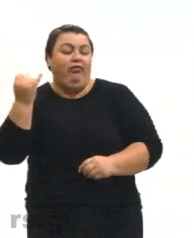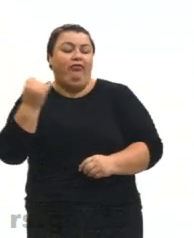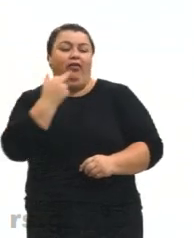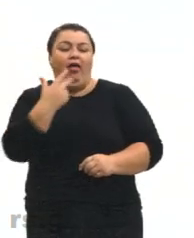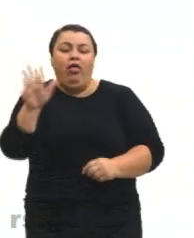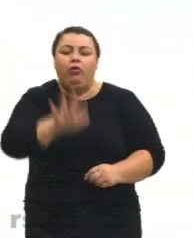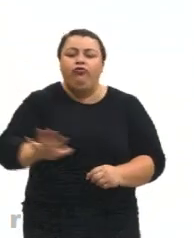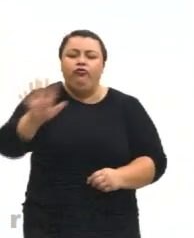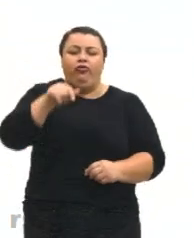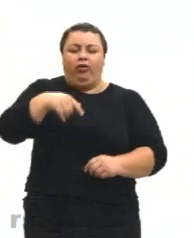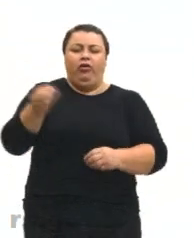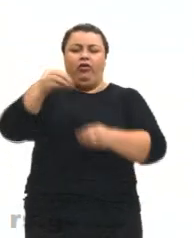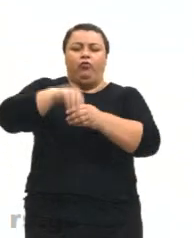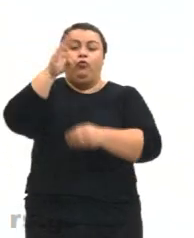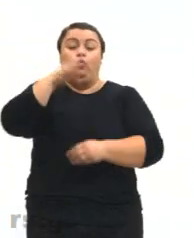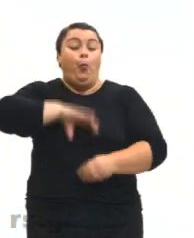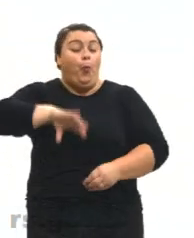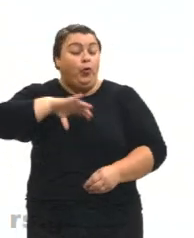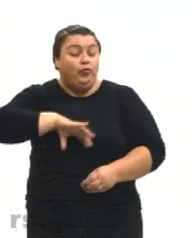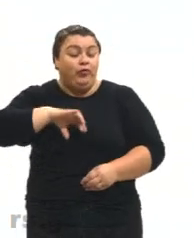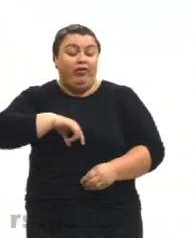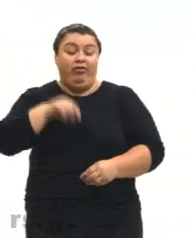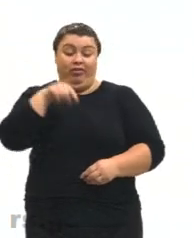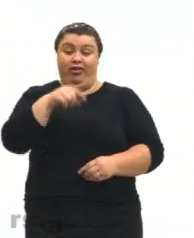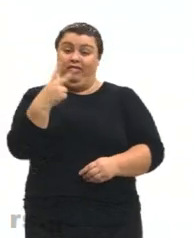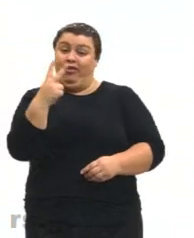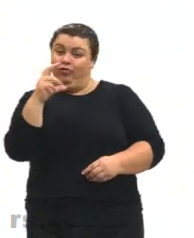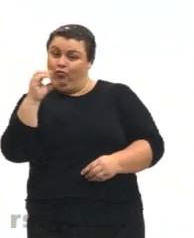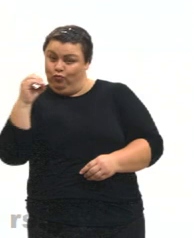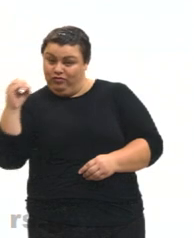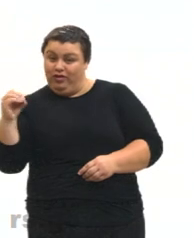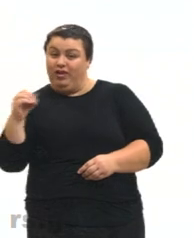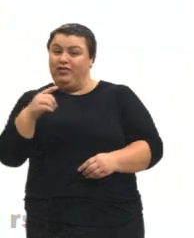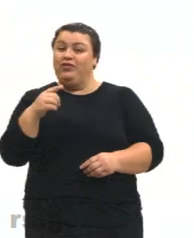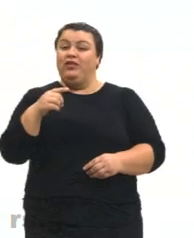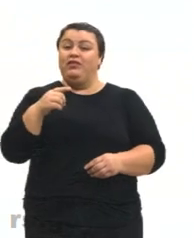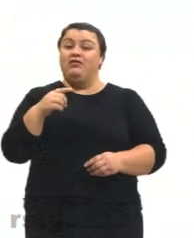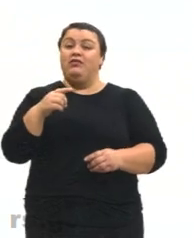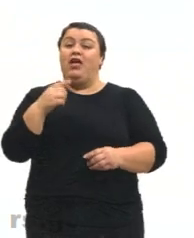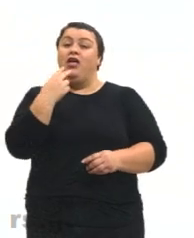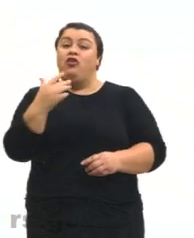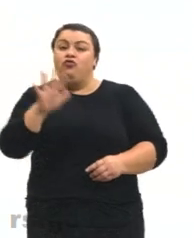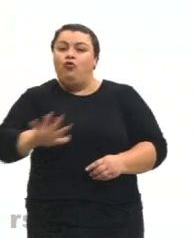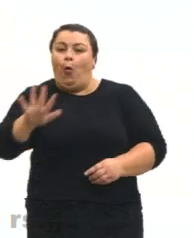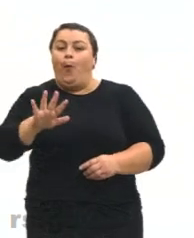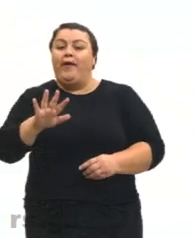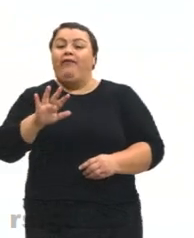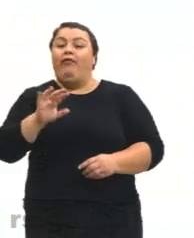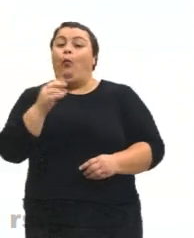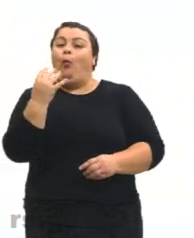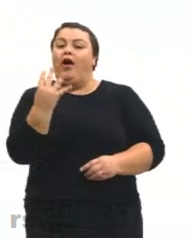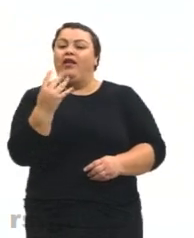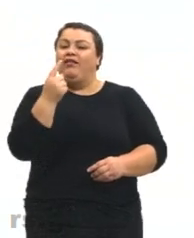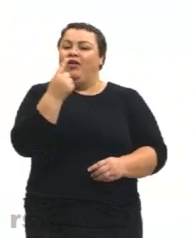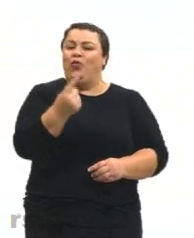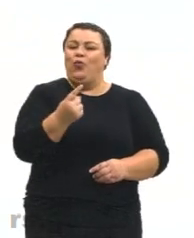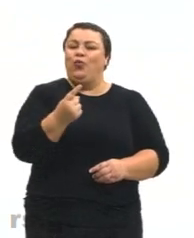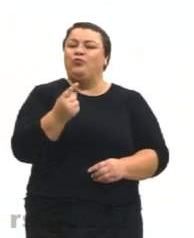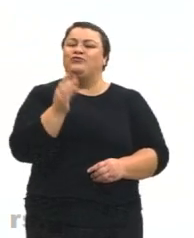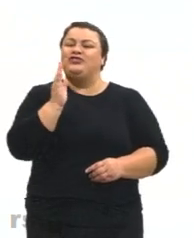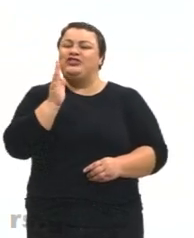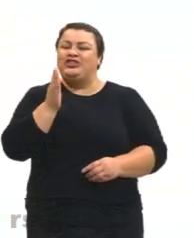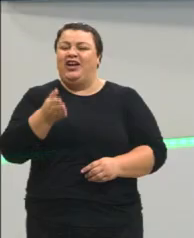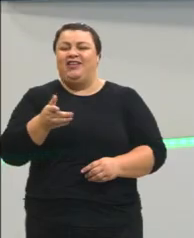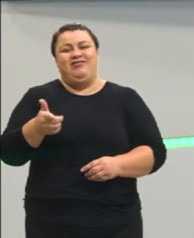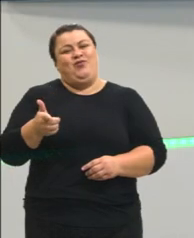e dessas 240 e um desses 200 idiomas 41 já estão